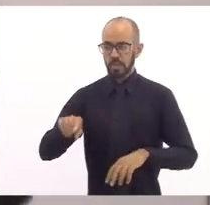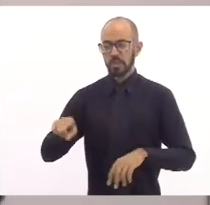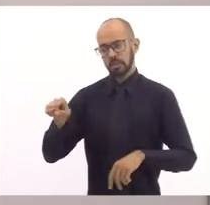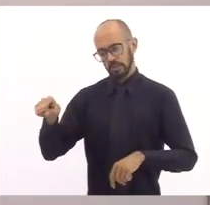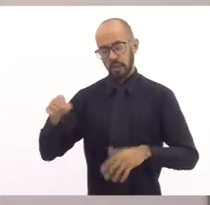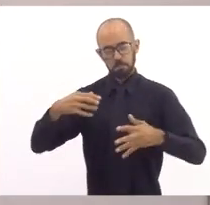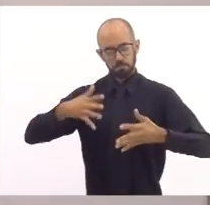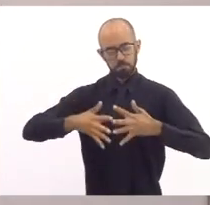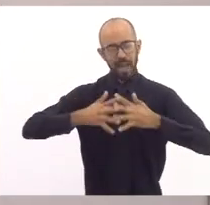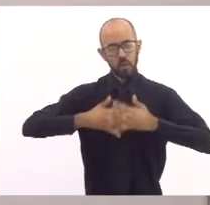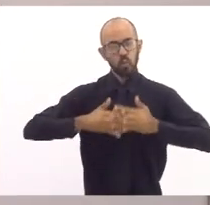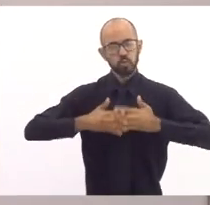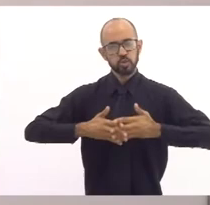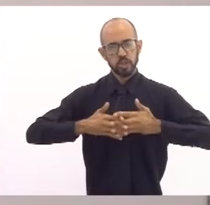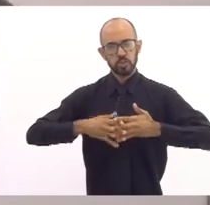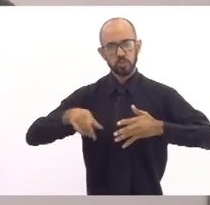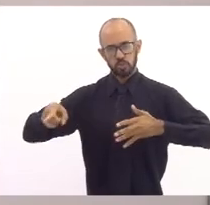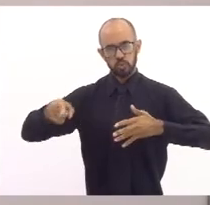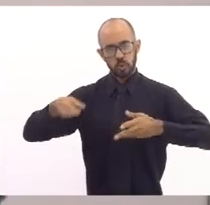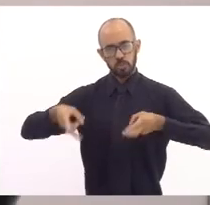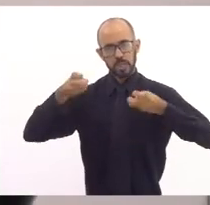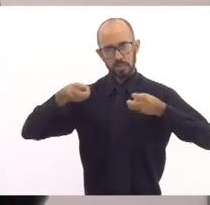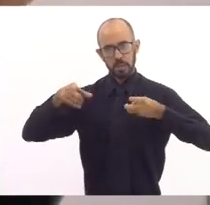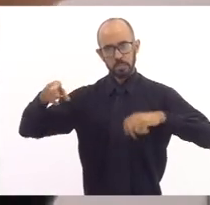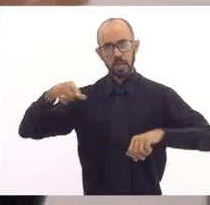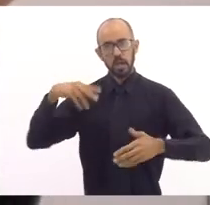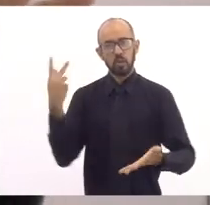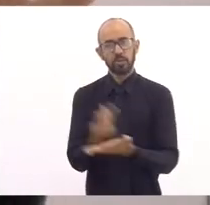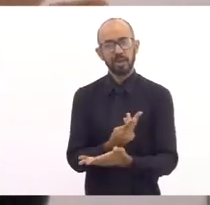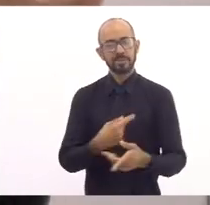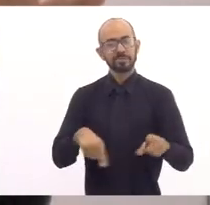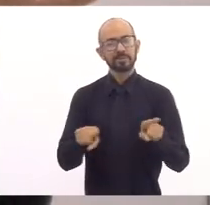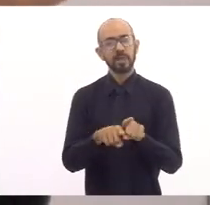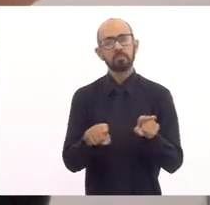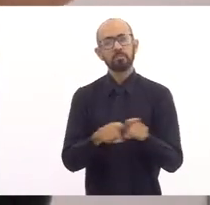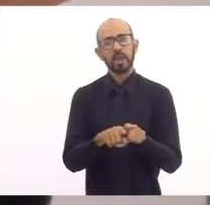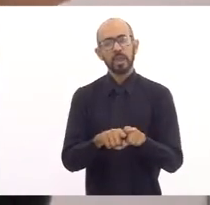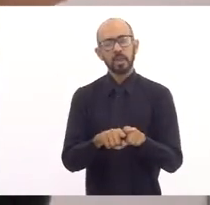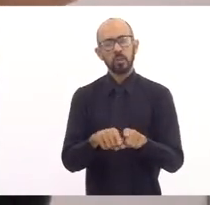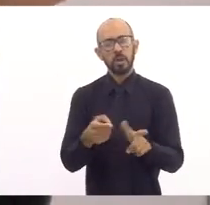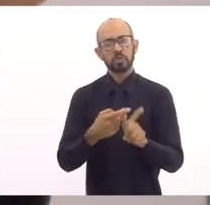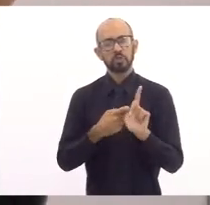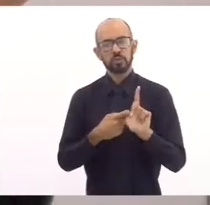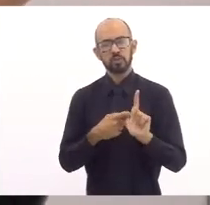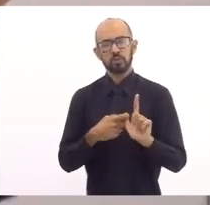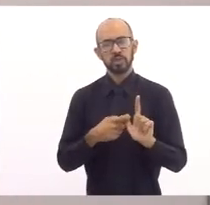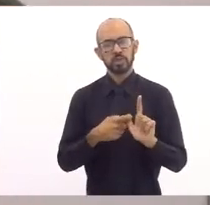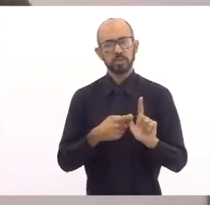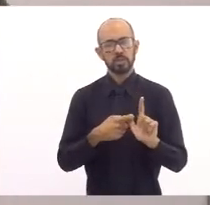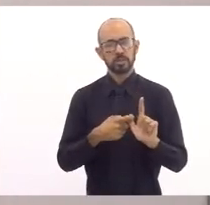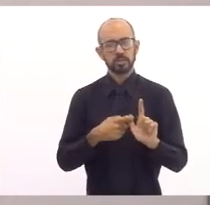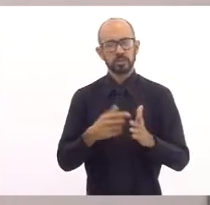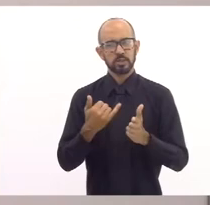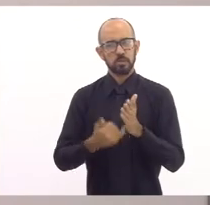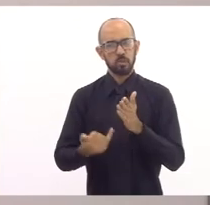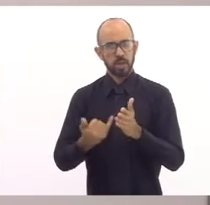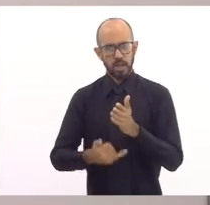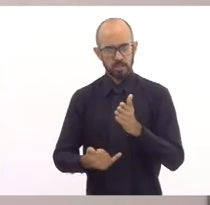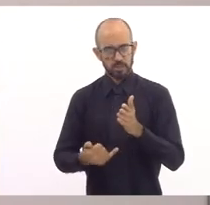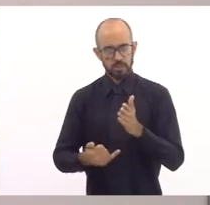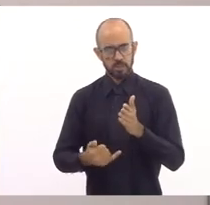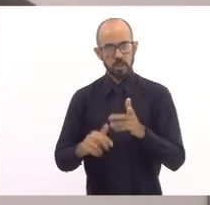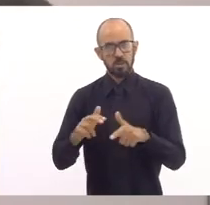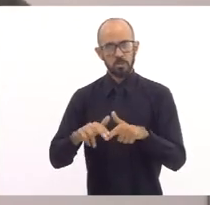né, ela acontece também com as dívidas tributárias. Né? Por isso que o volume